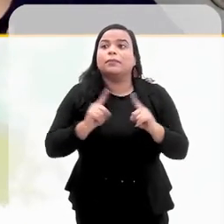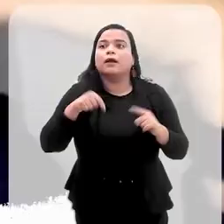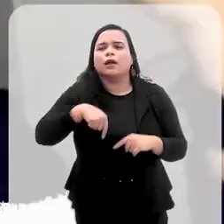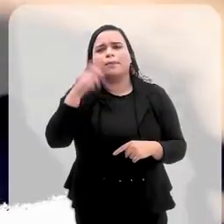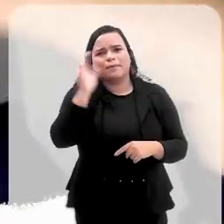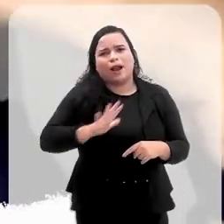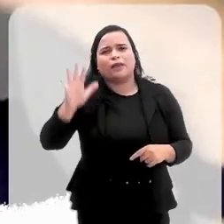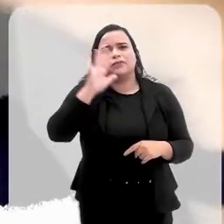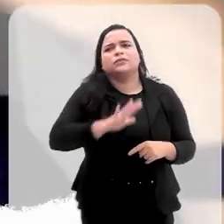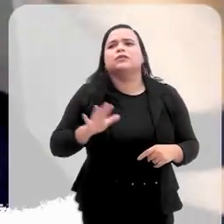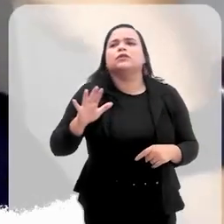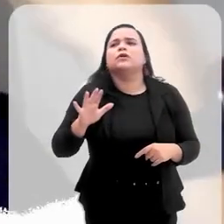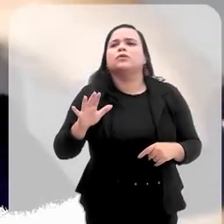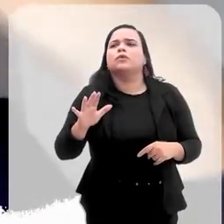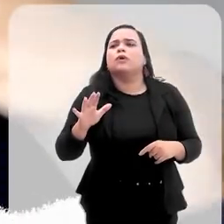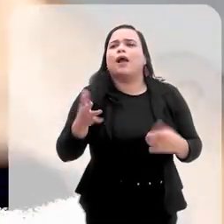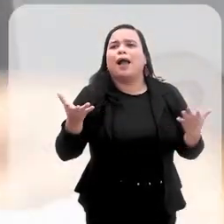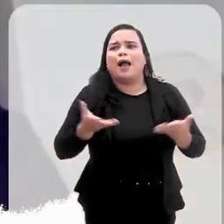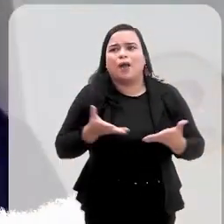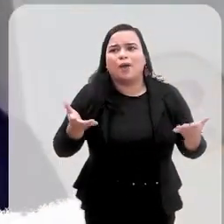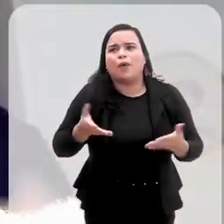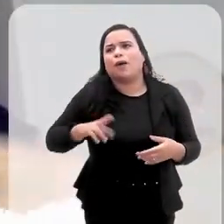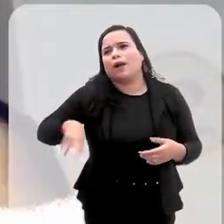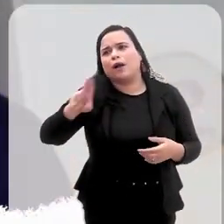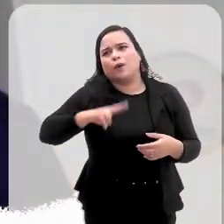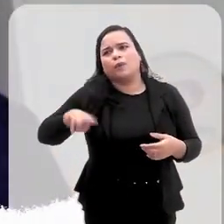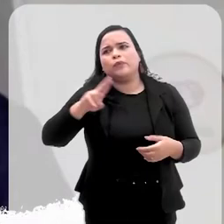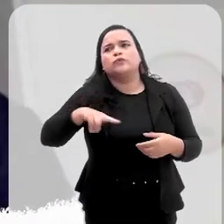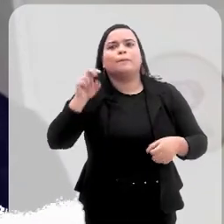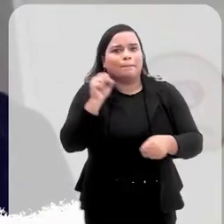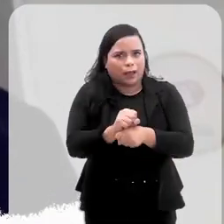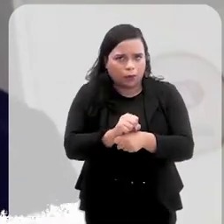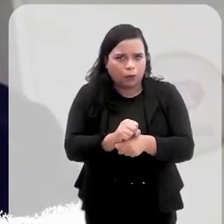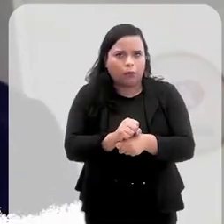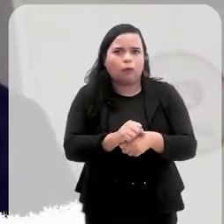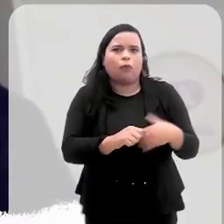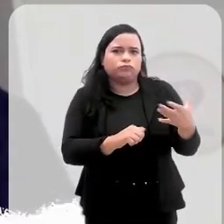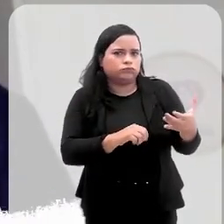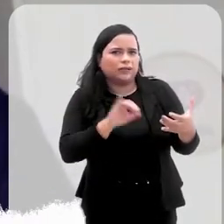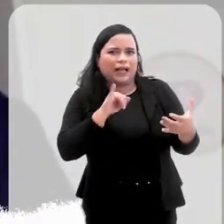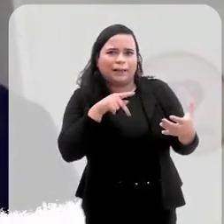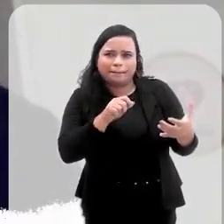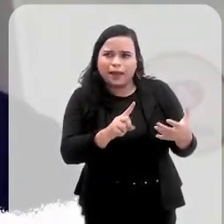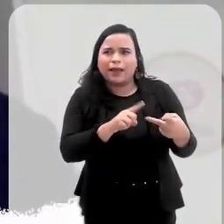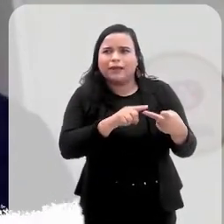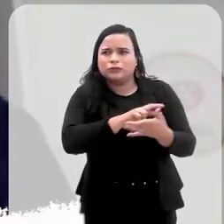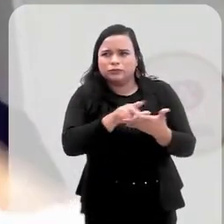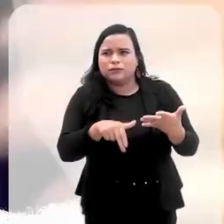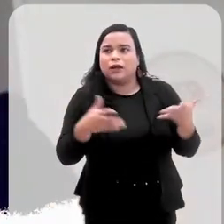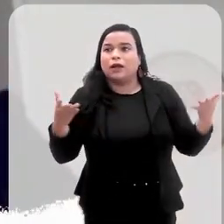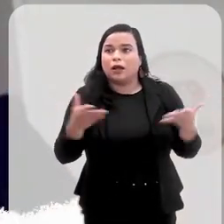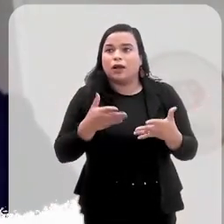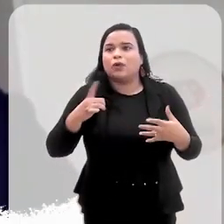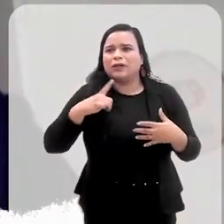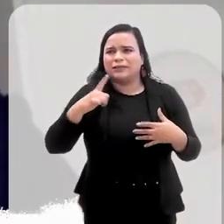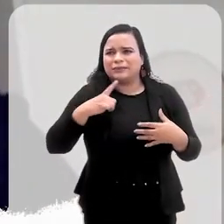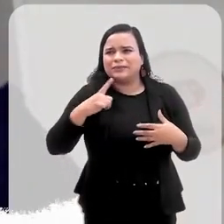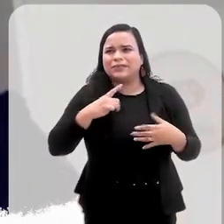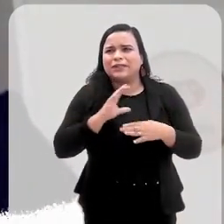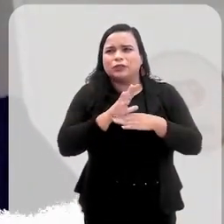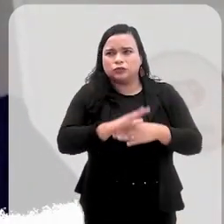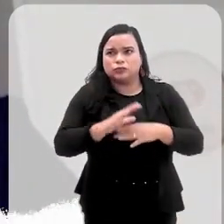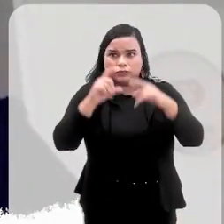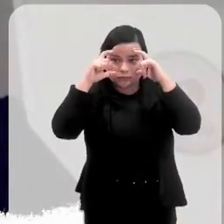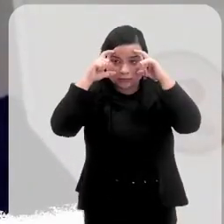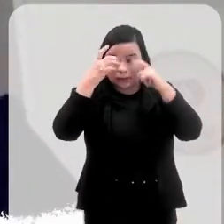entrando também iGaze, né, o mouse ocular para quem tem problema motor, reconhecendo, né? Porque nós